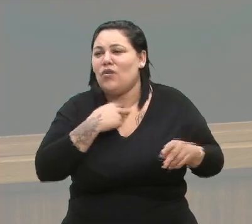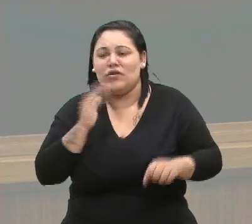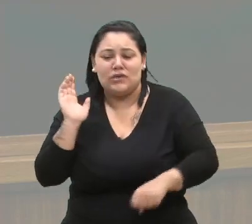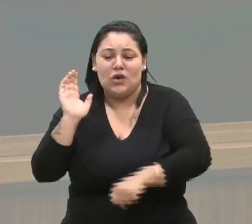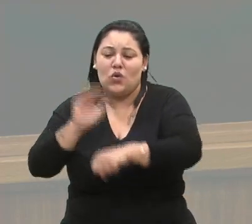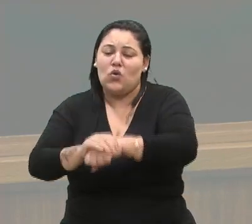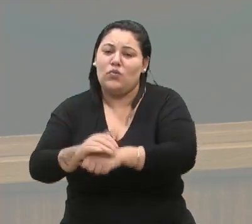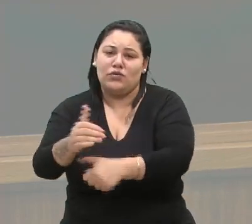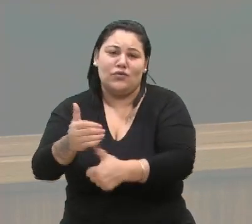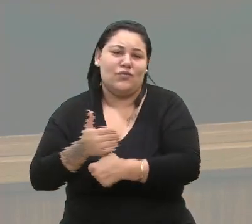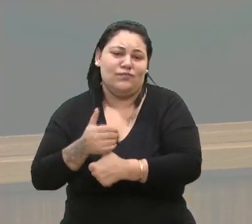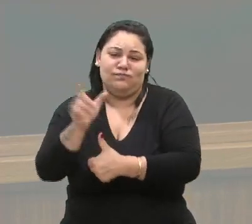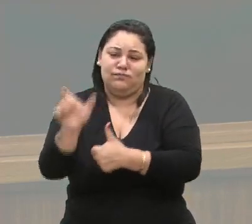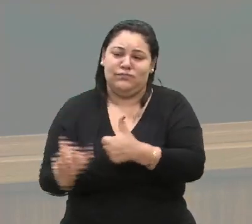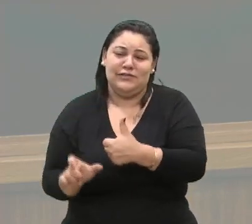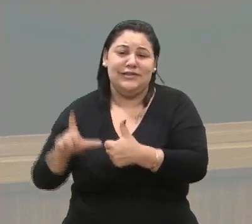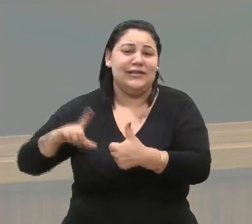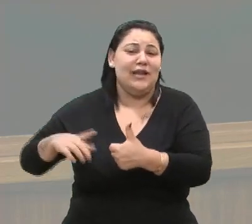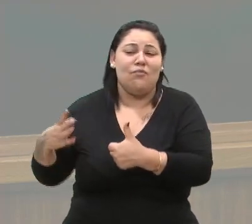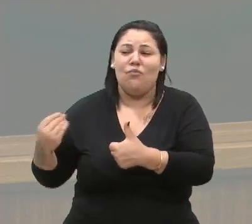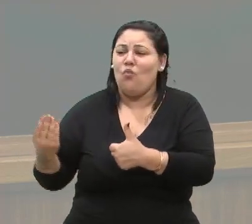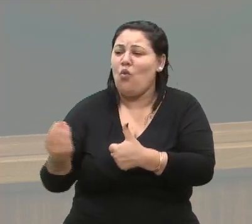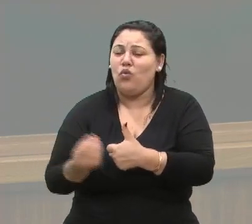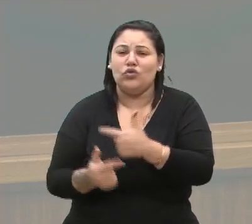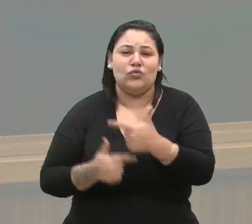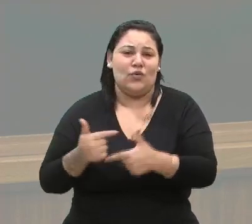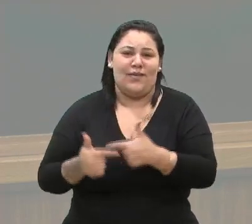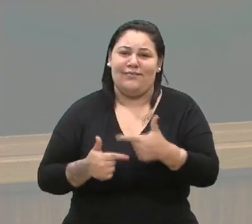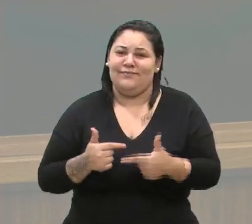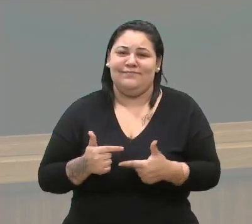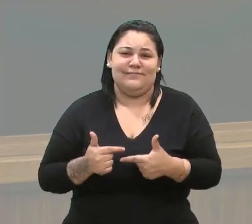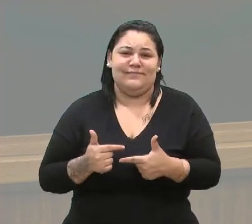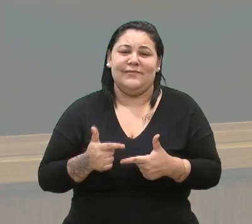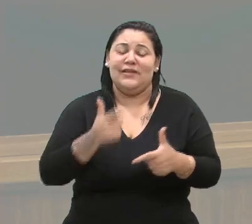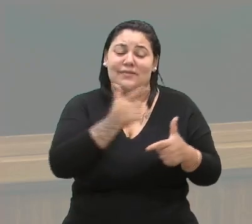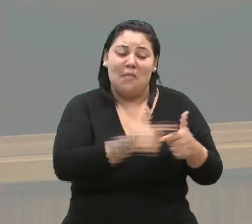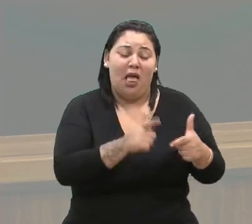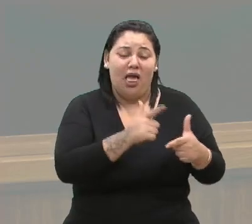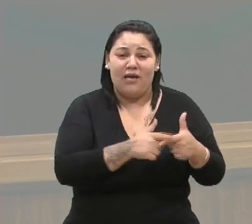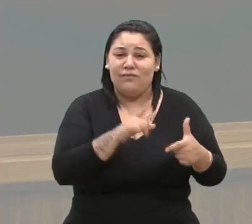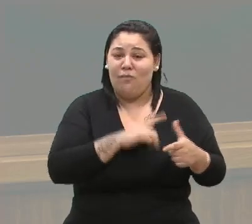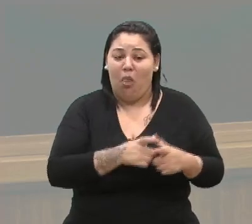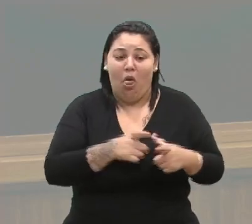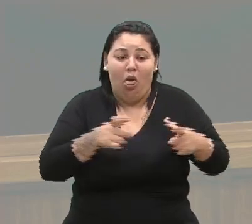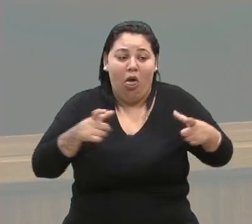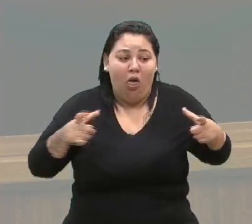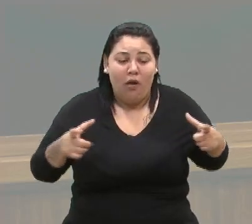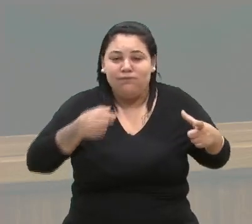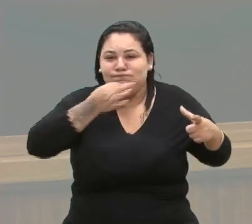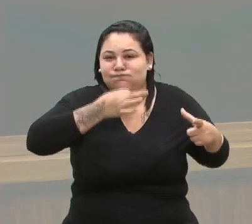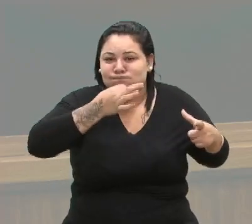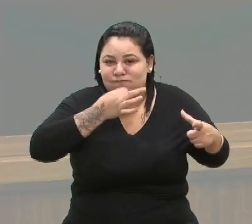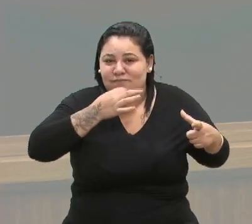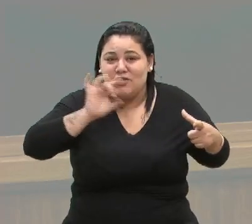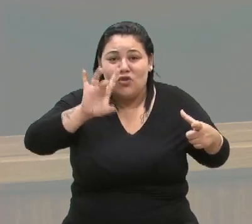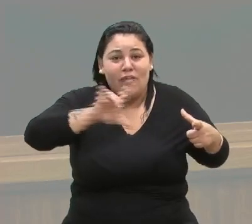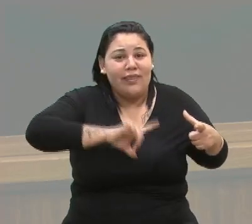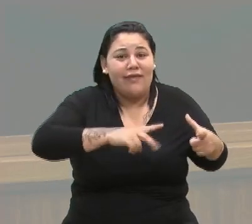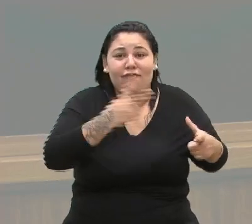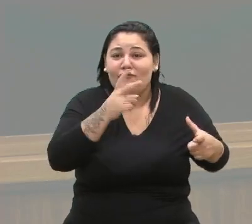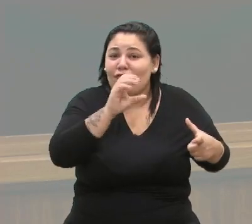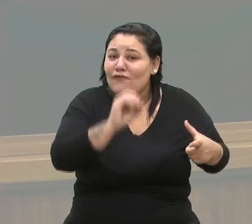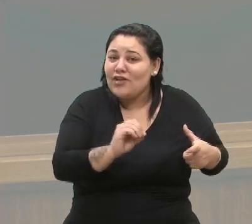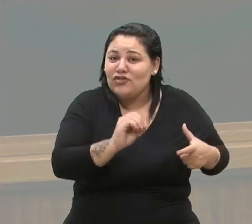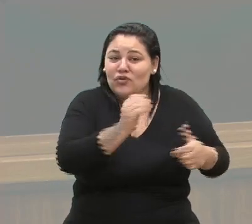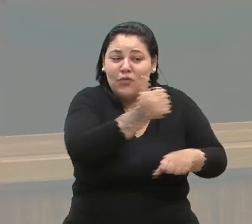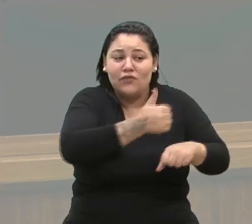tem N problemas, são 20 conselheiros numa cidade do tamanho de Caxias do Sul. Então, junto com